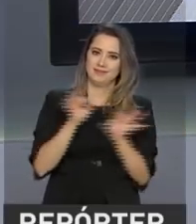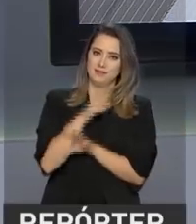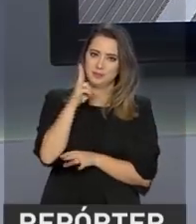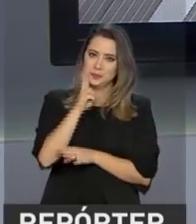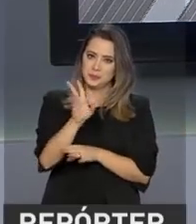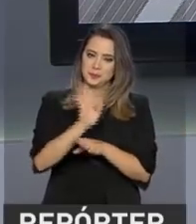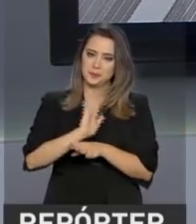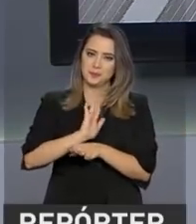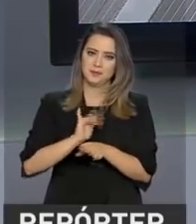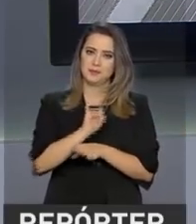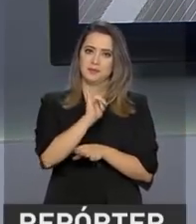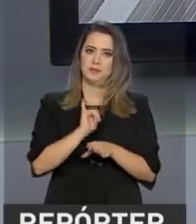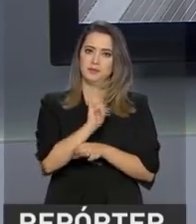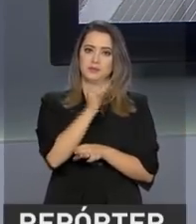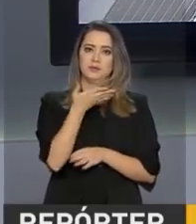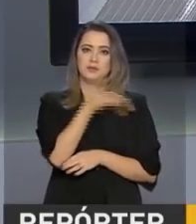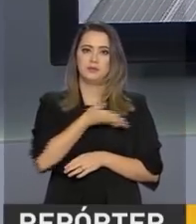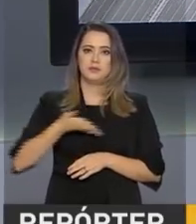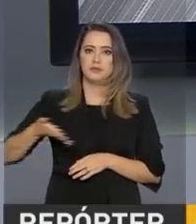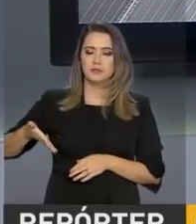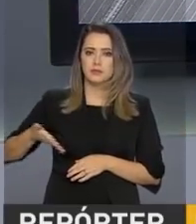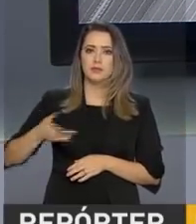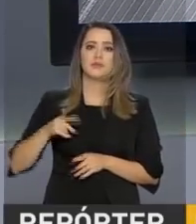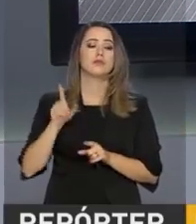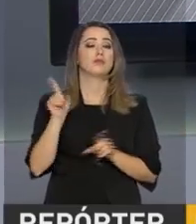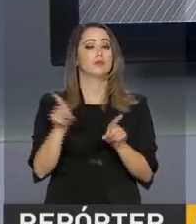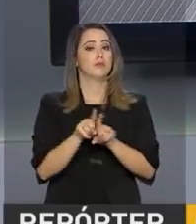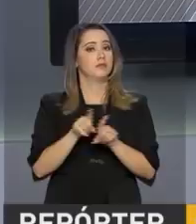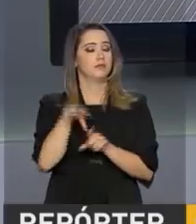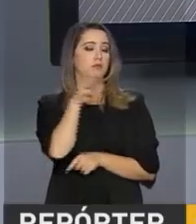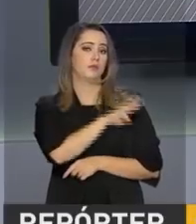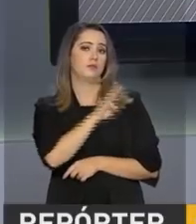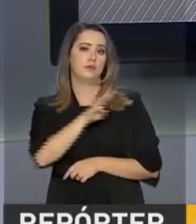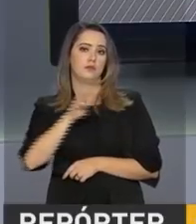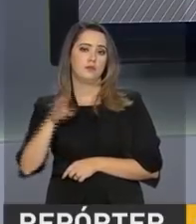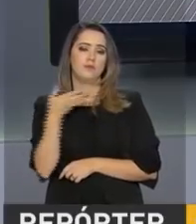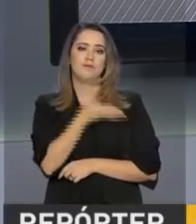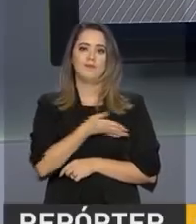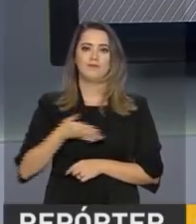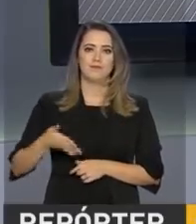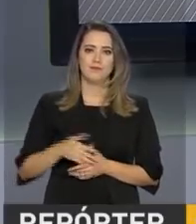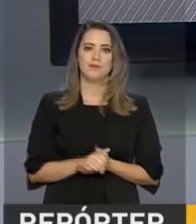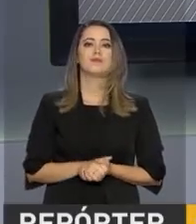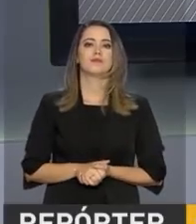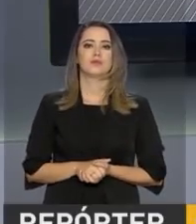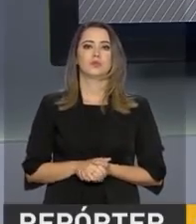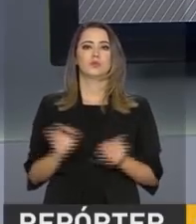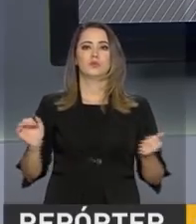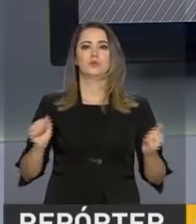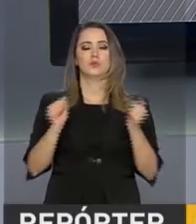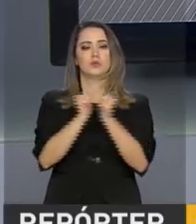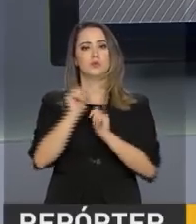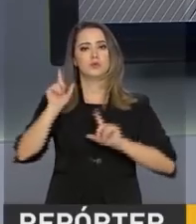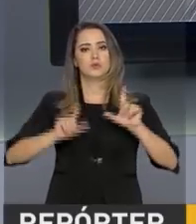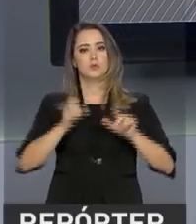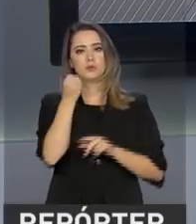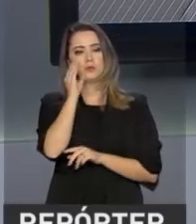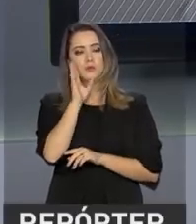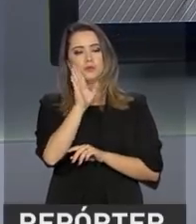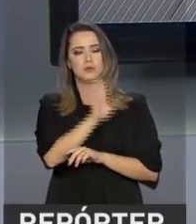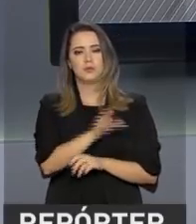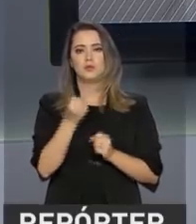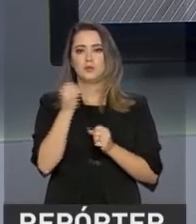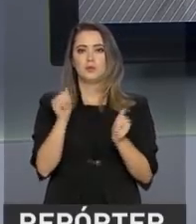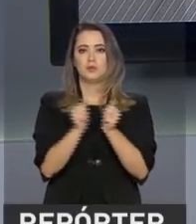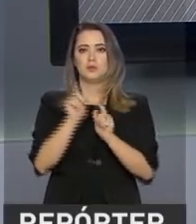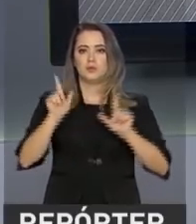aqui. Você pode rever as reportagens no YouTube. E toda a nossa programação também está na página da NBR na internet. Uma boa tarde para você